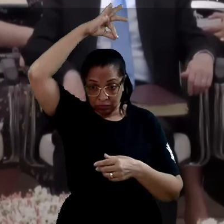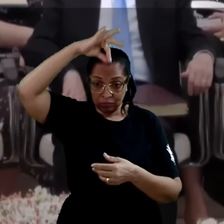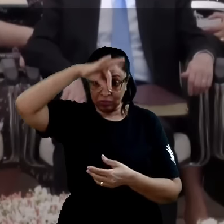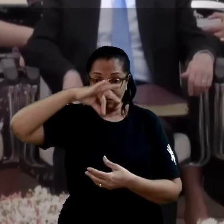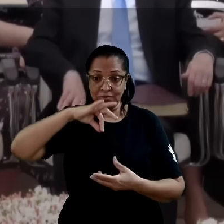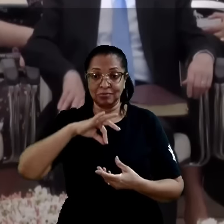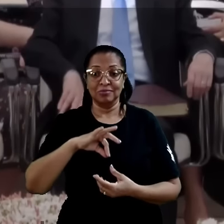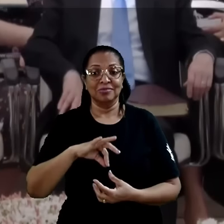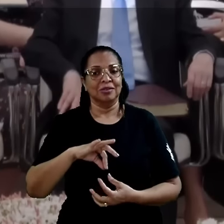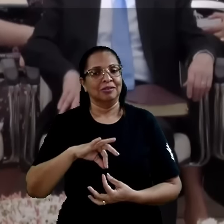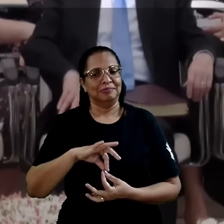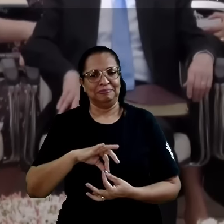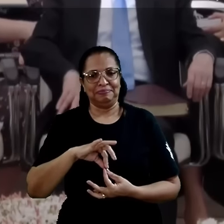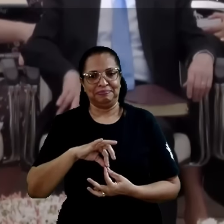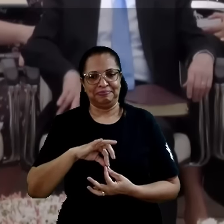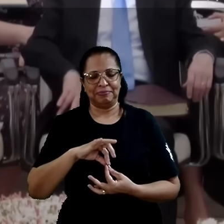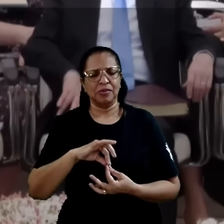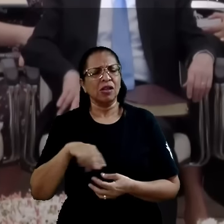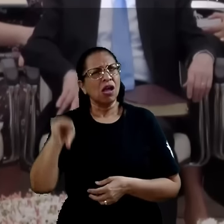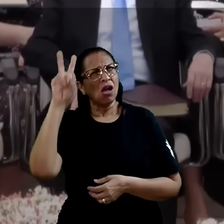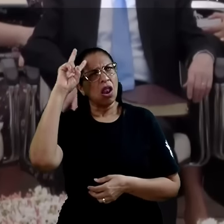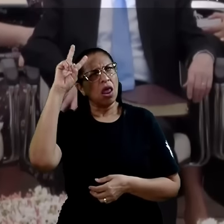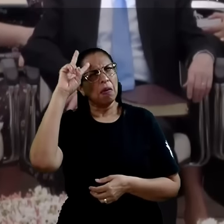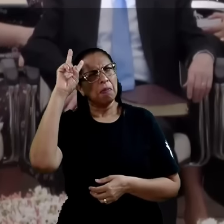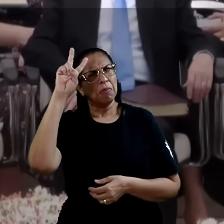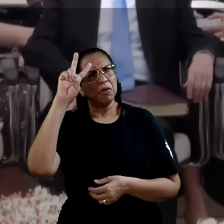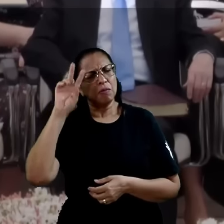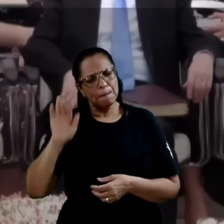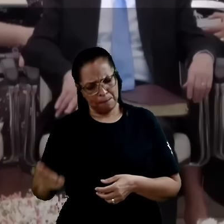cutin na casa do meu avô